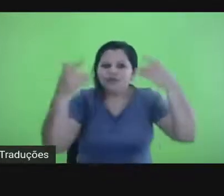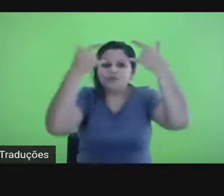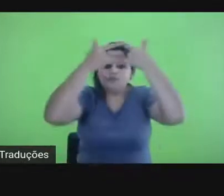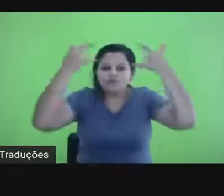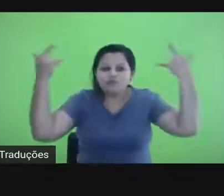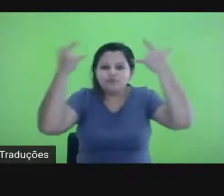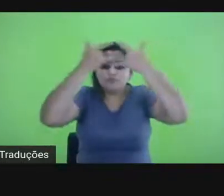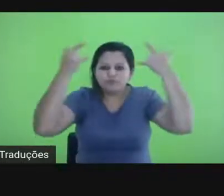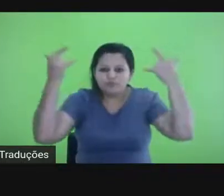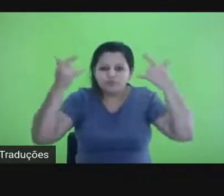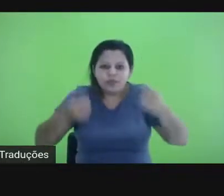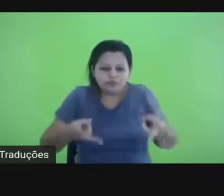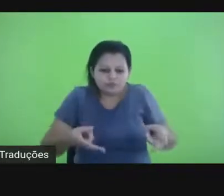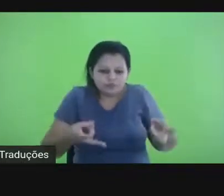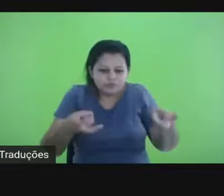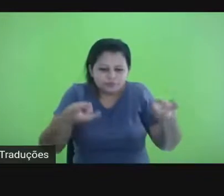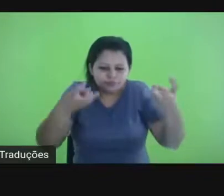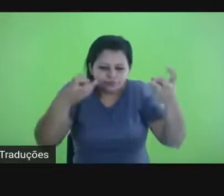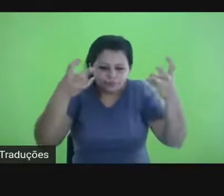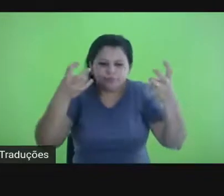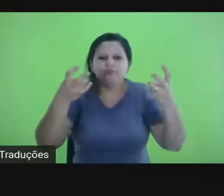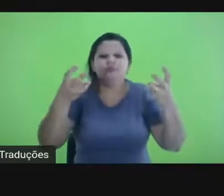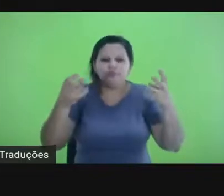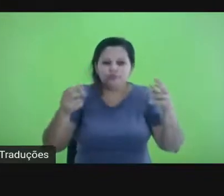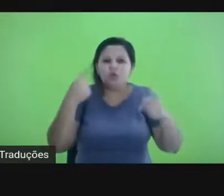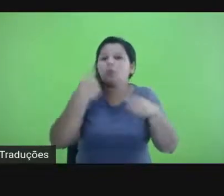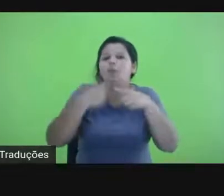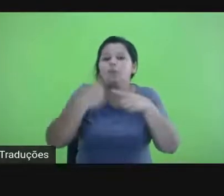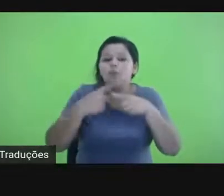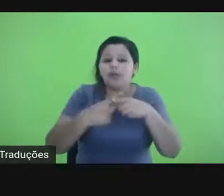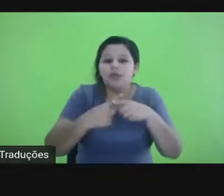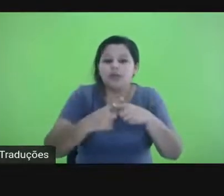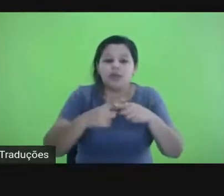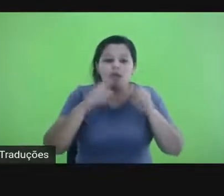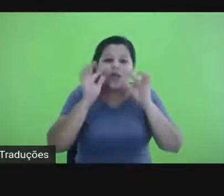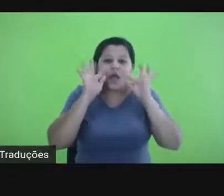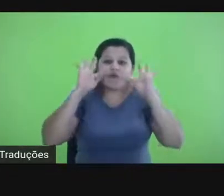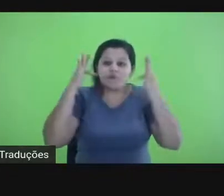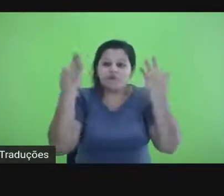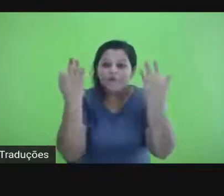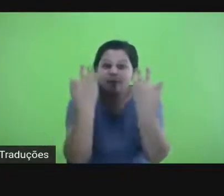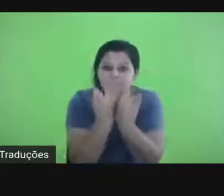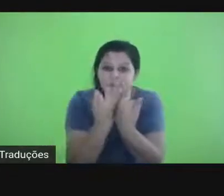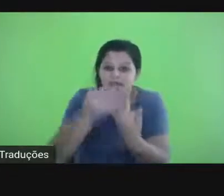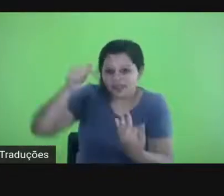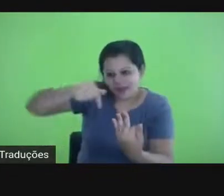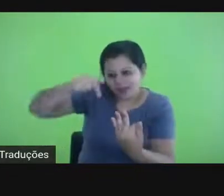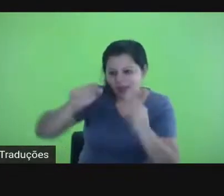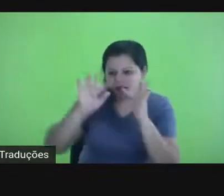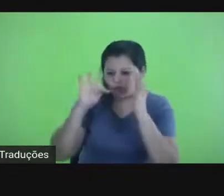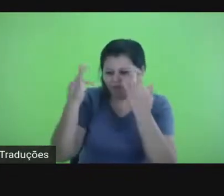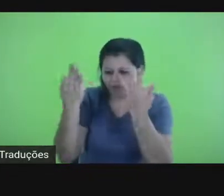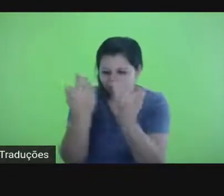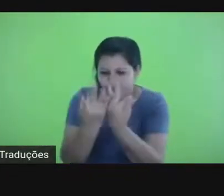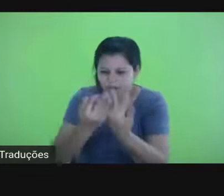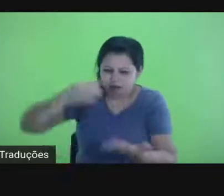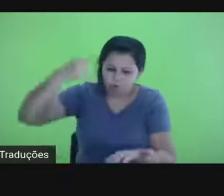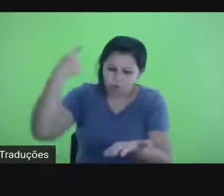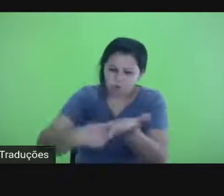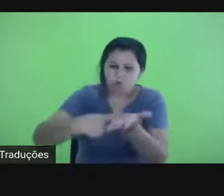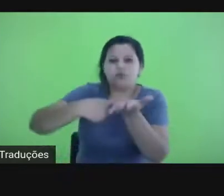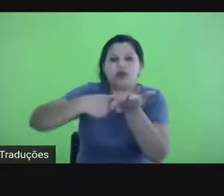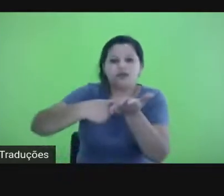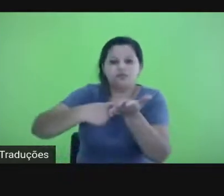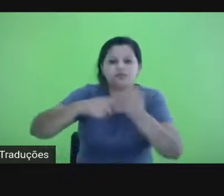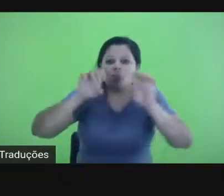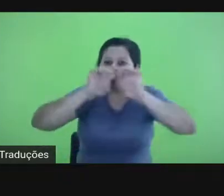A família, ela se tornou, na verdade, a família, ela é o quê? Ela é um acordo, ela é uma